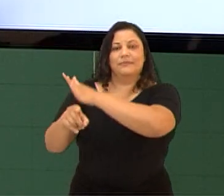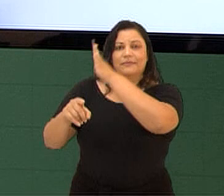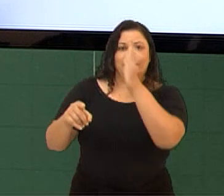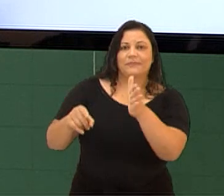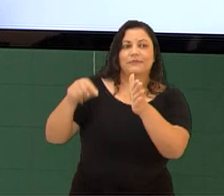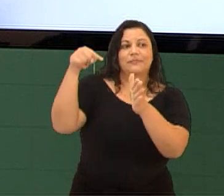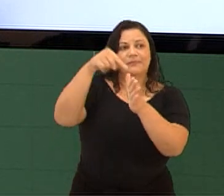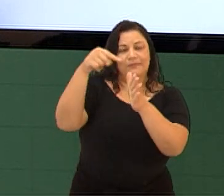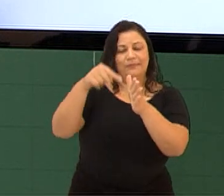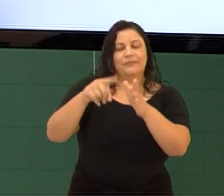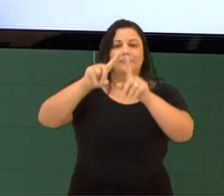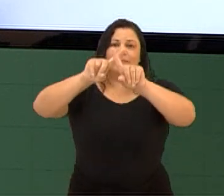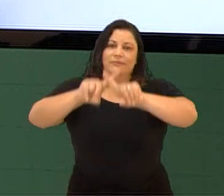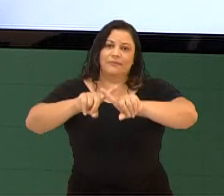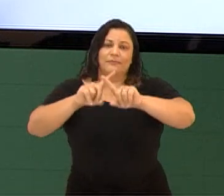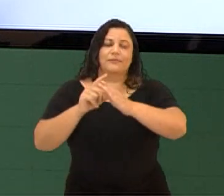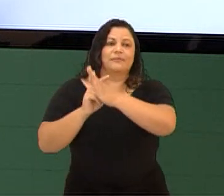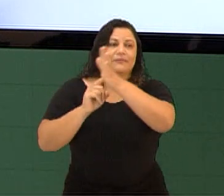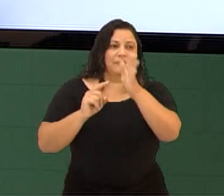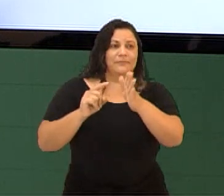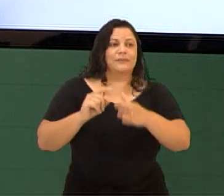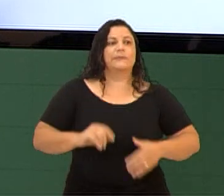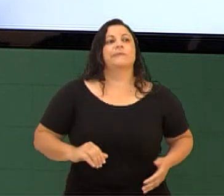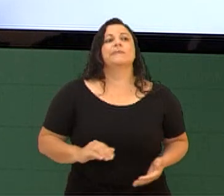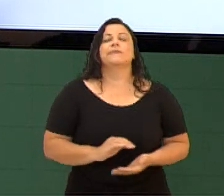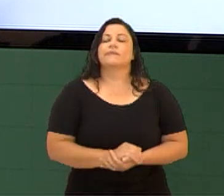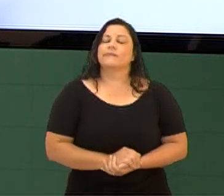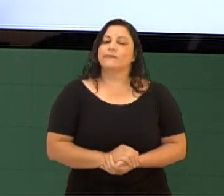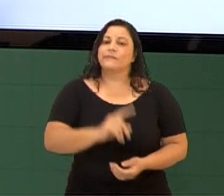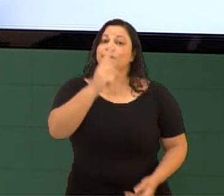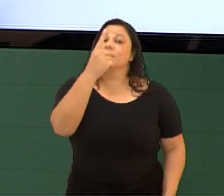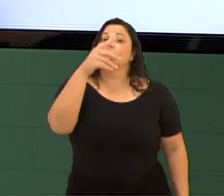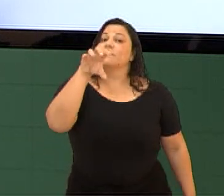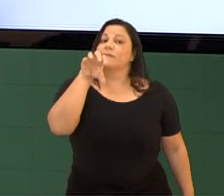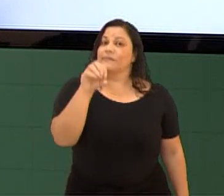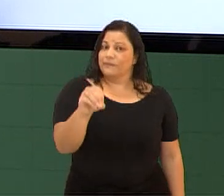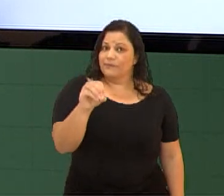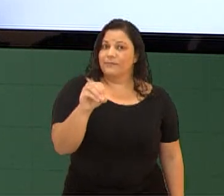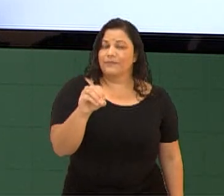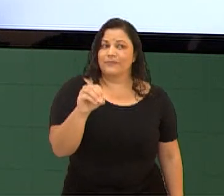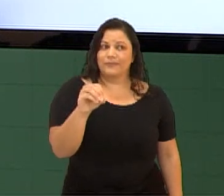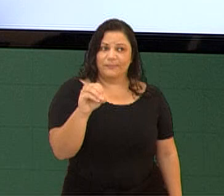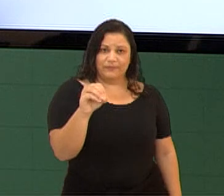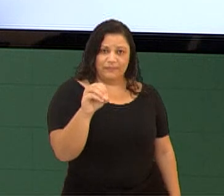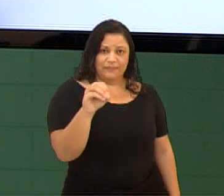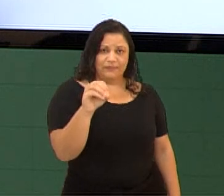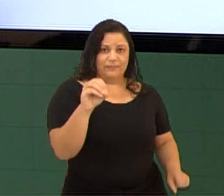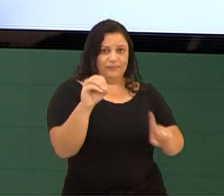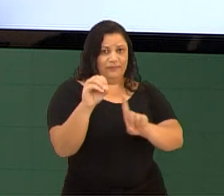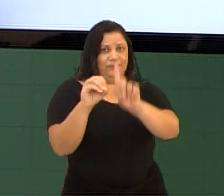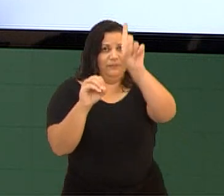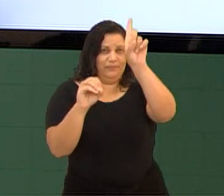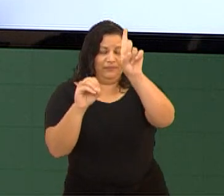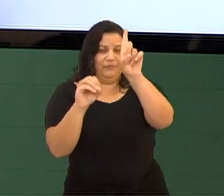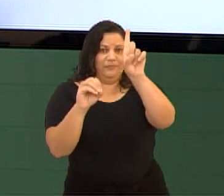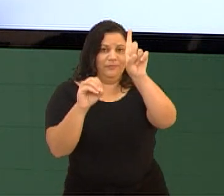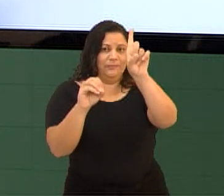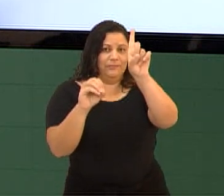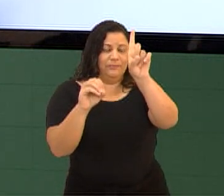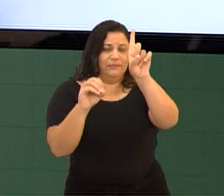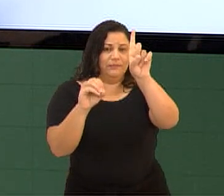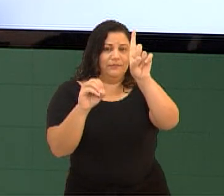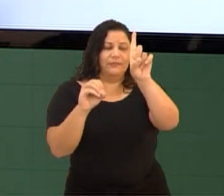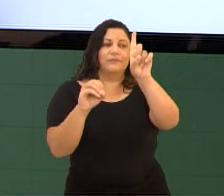é a segunda multiplicação na segunda casa. 2 vezes 5, 10, subiu 1. 2 vezes